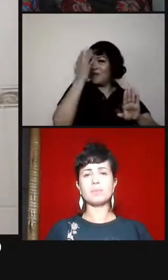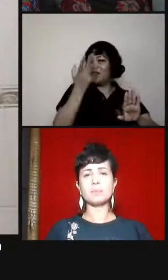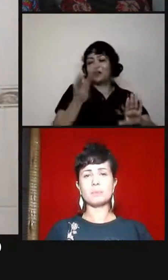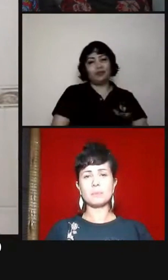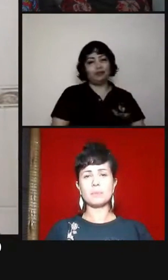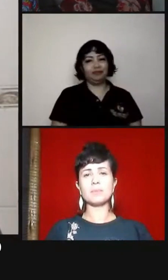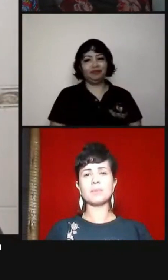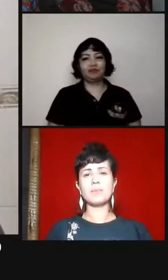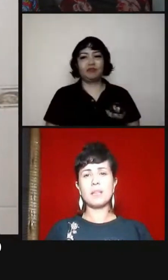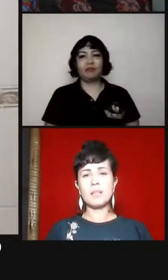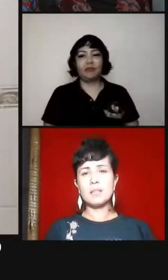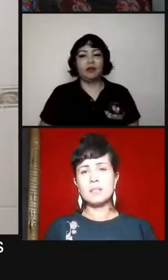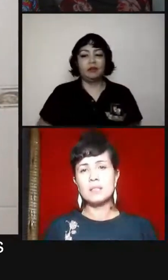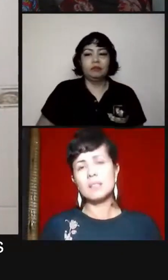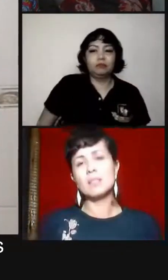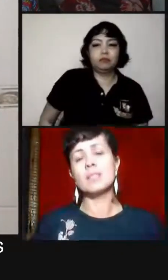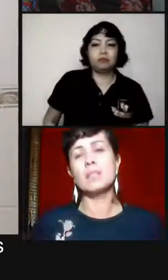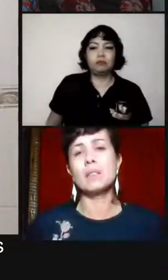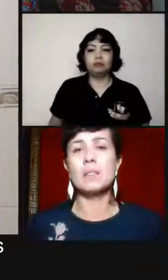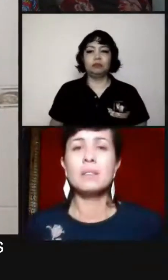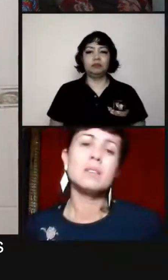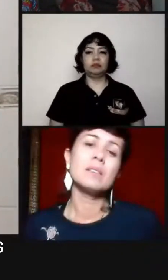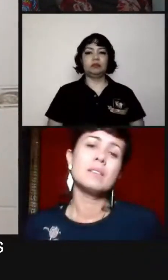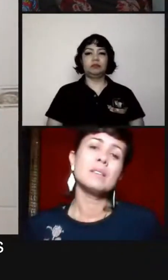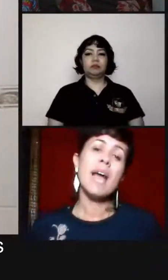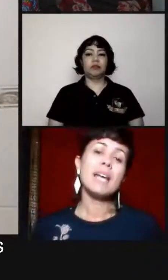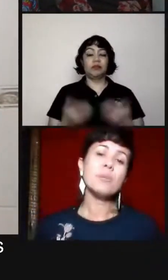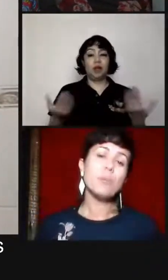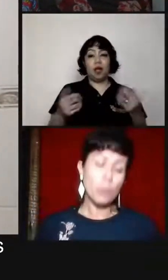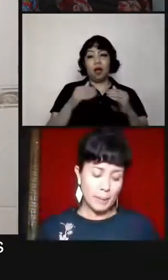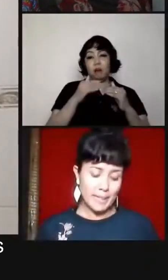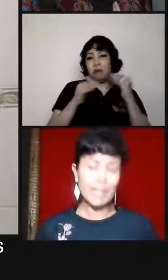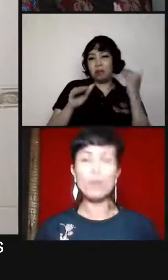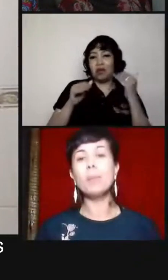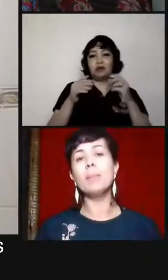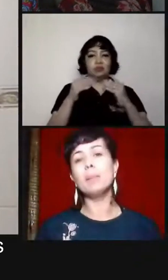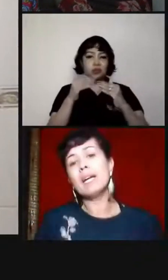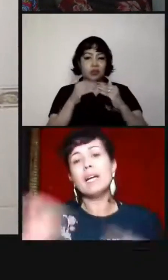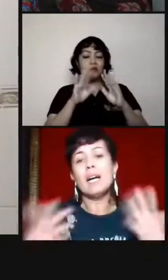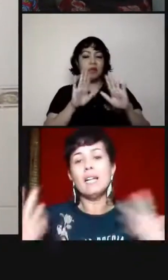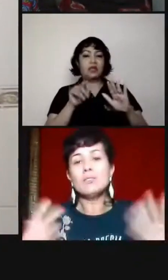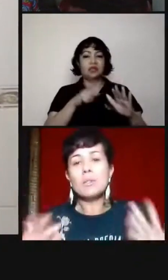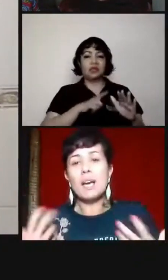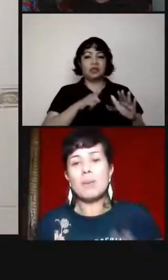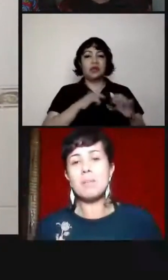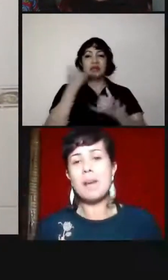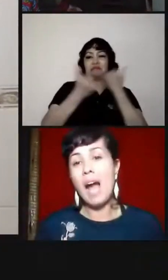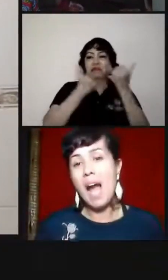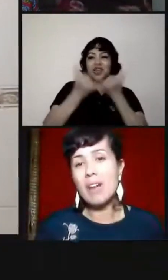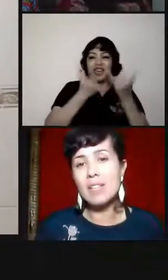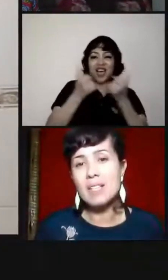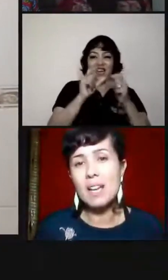uma escrita, né? Ou concordando, ou discordando, ou oferecendo outros pontos de vista. Brincando, né? Com